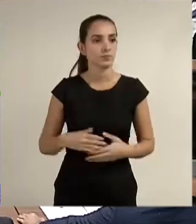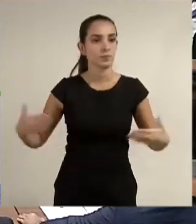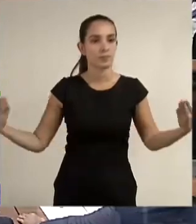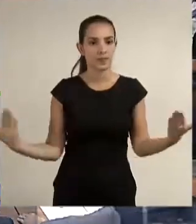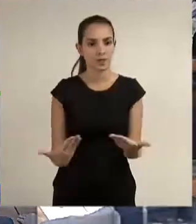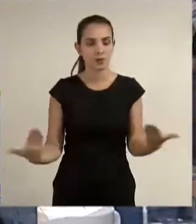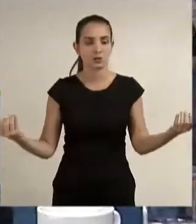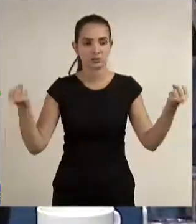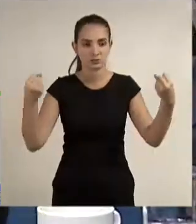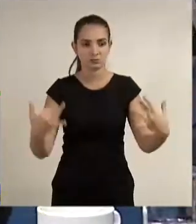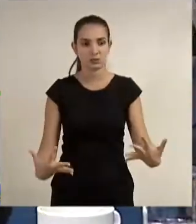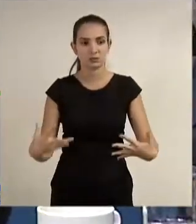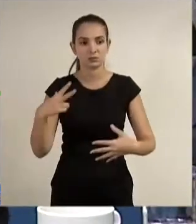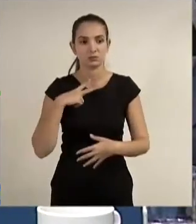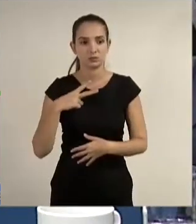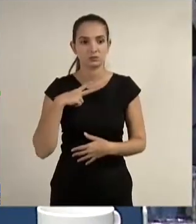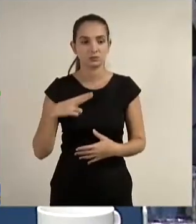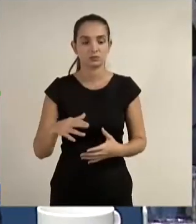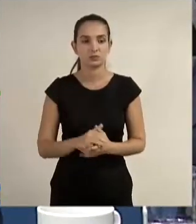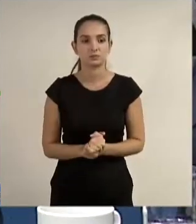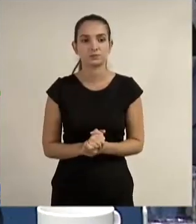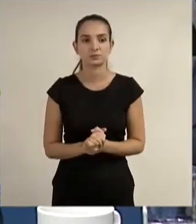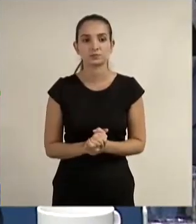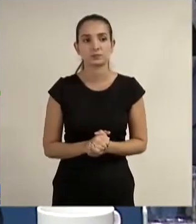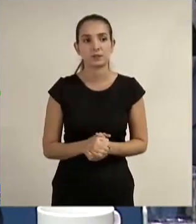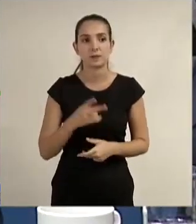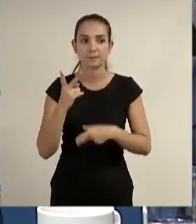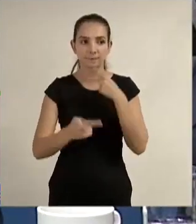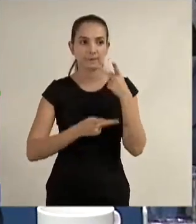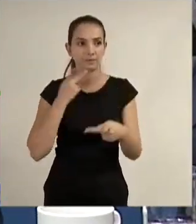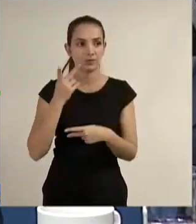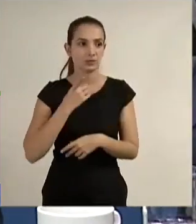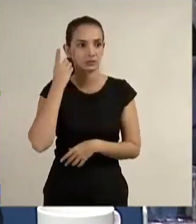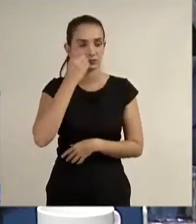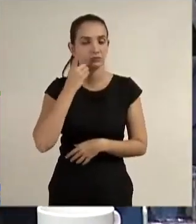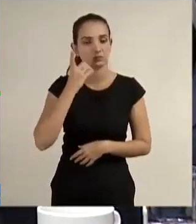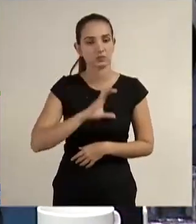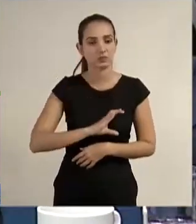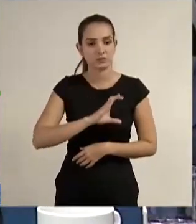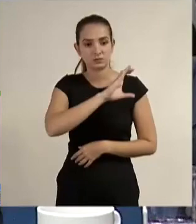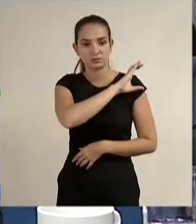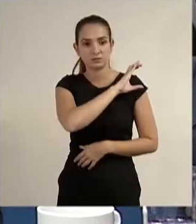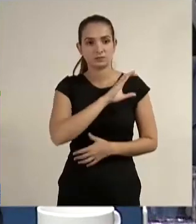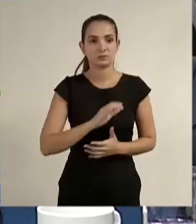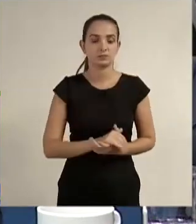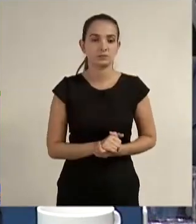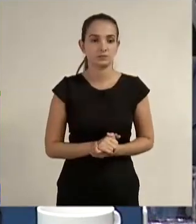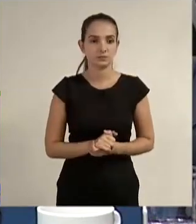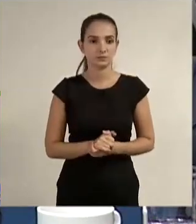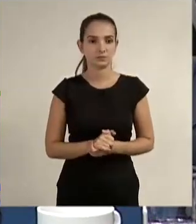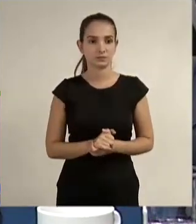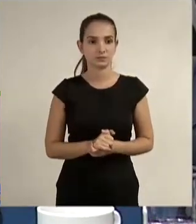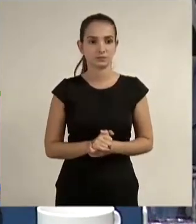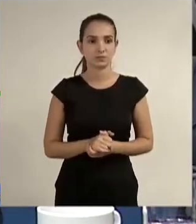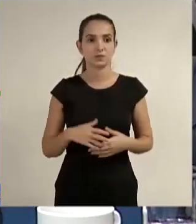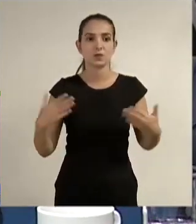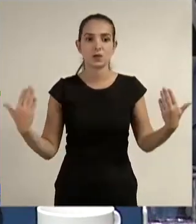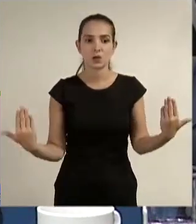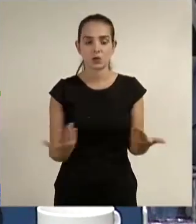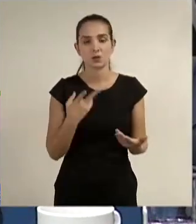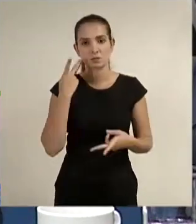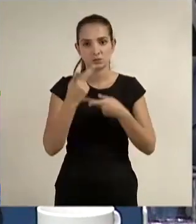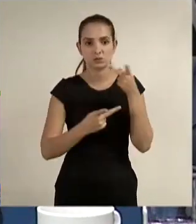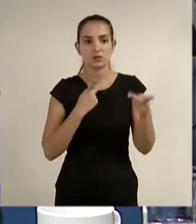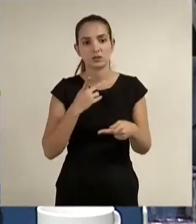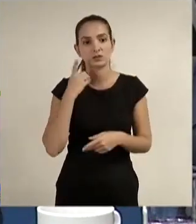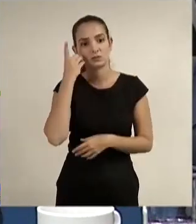Passemos às explicações pessoais. Com a palavra, o ilustre deputado Capitão Contar. Com a palavra, o ilustre